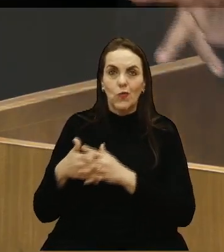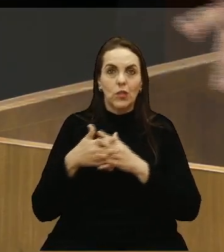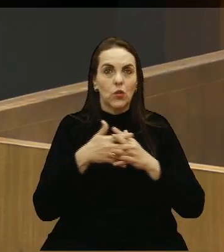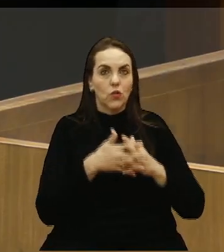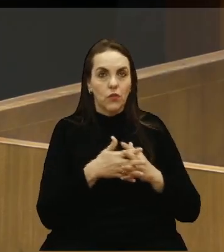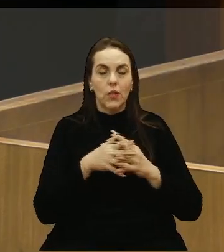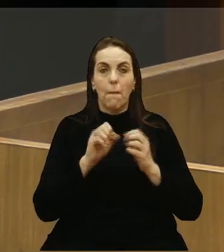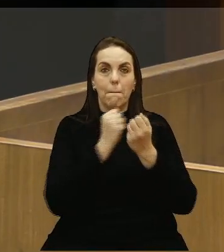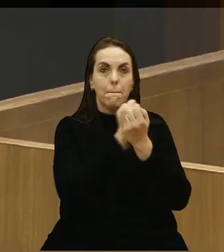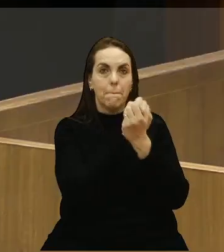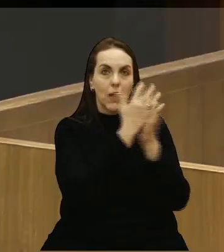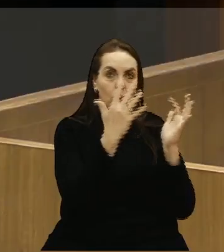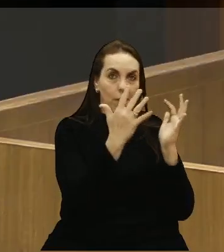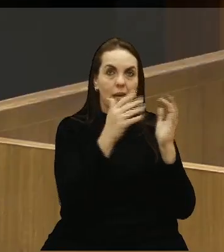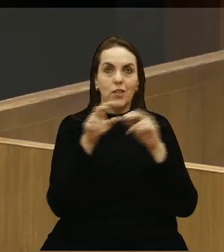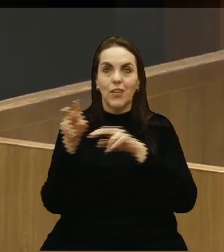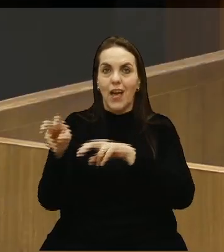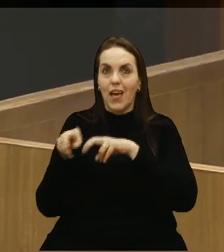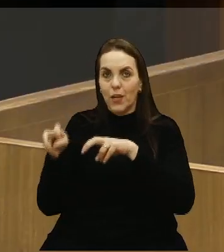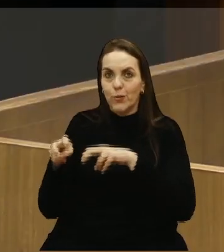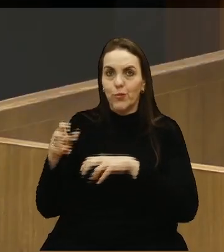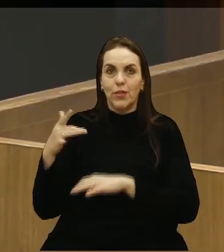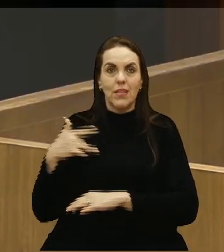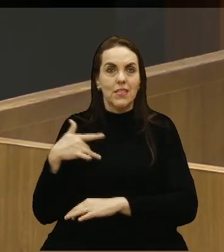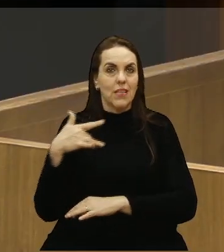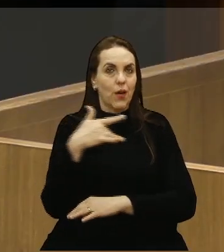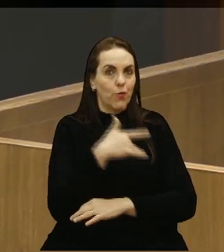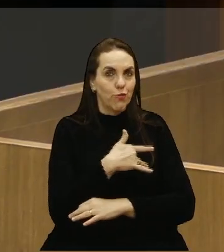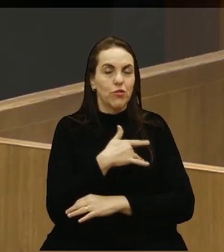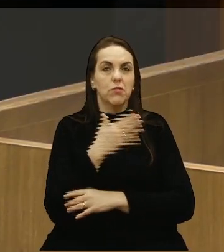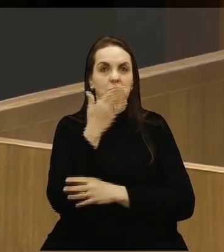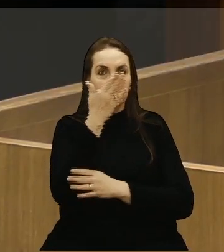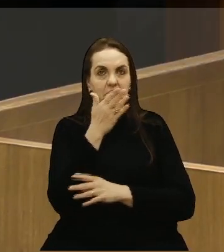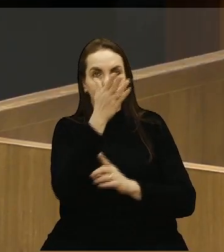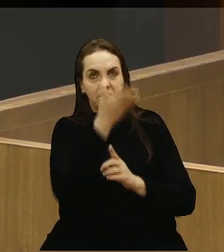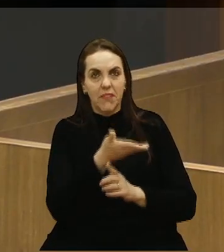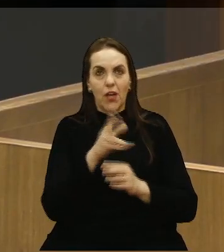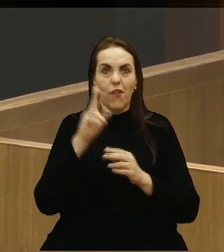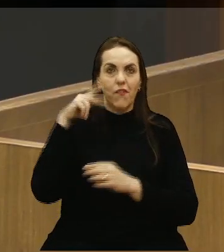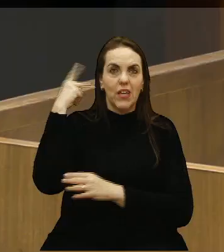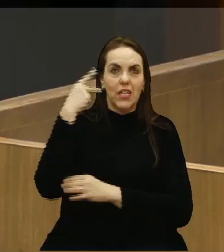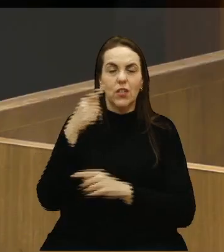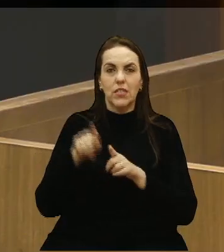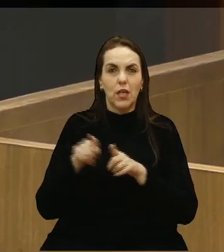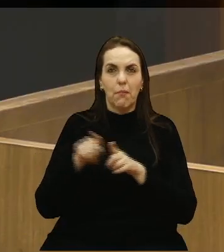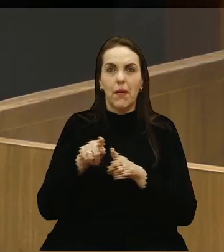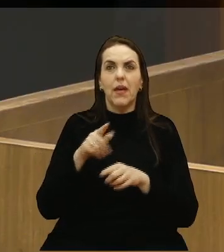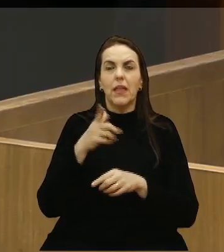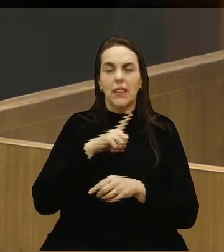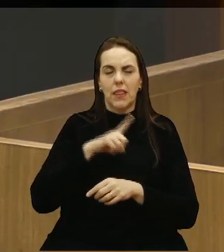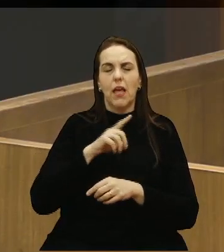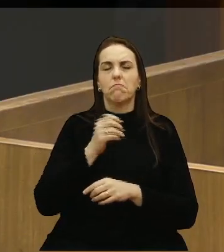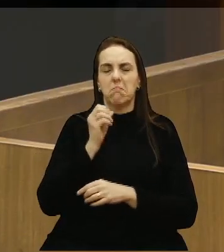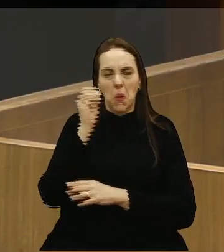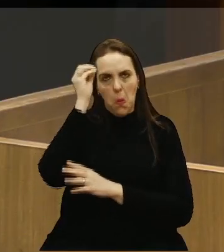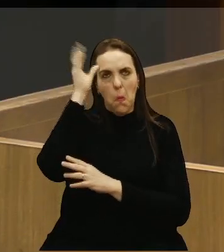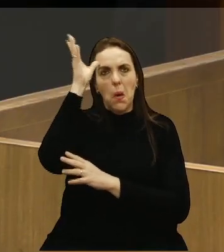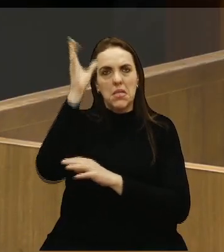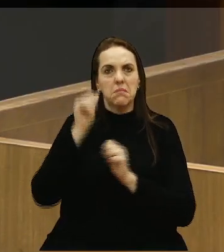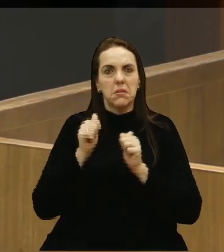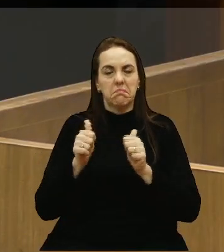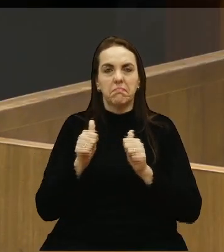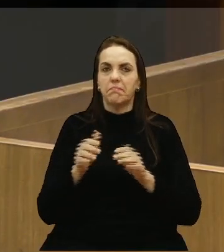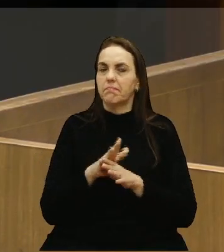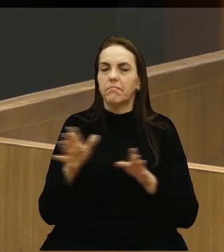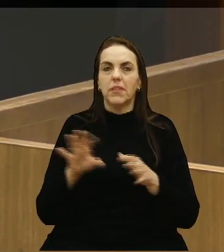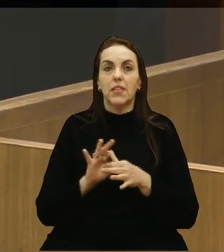meio ambiente, agricultura, saúde, e Vossa Excelência e tantos outros vereadores que têm um conhecimento a par estão colocando à